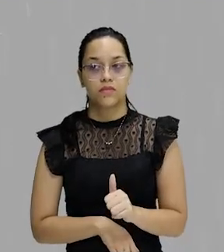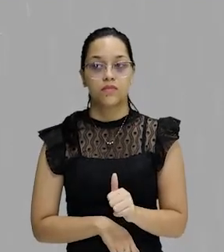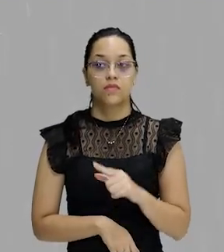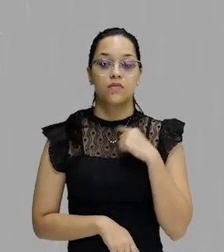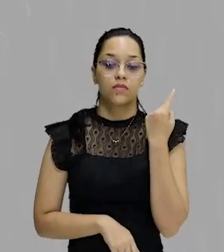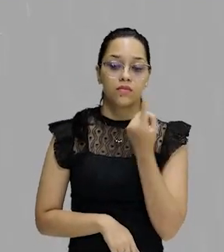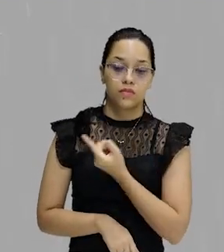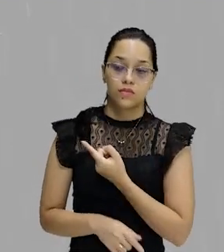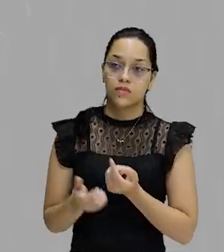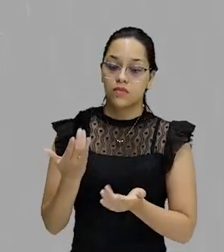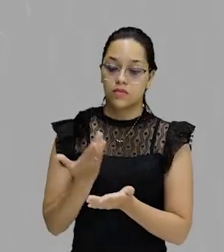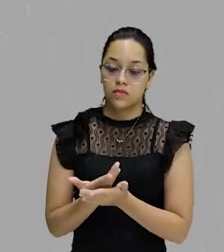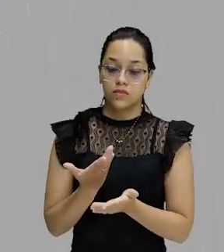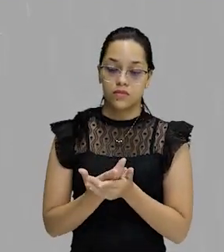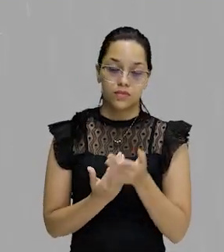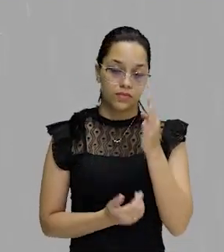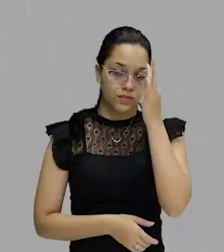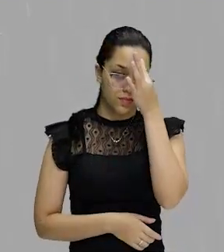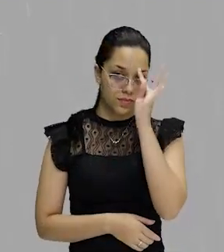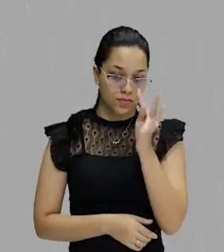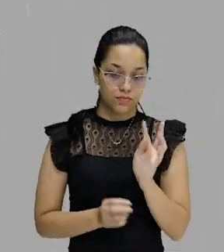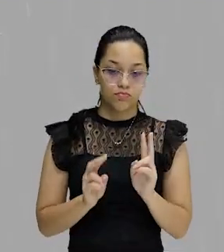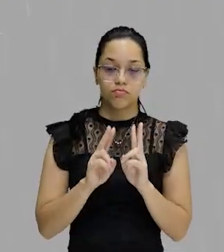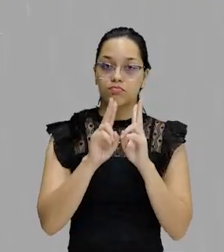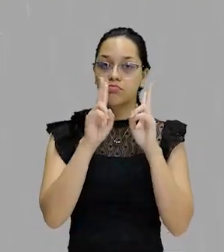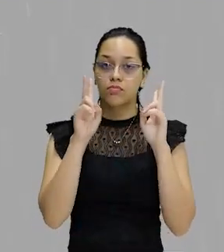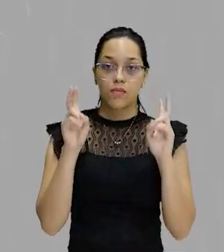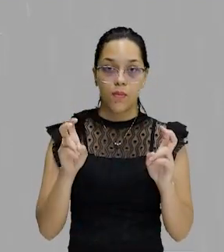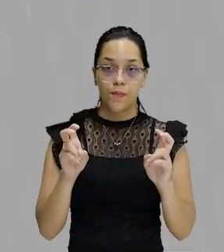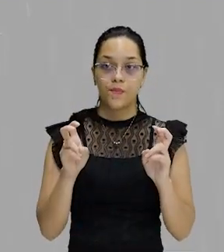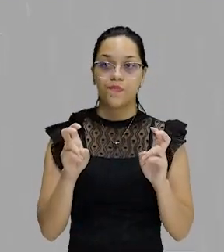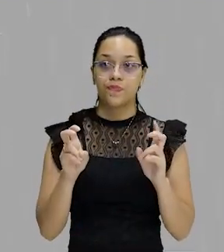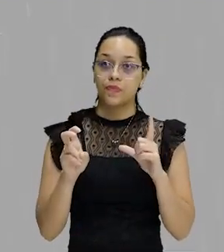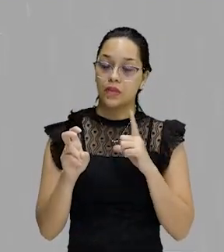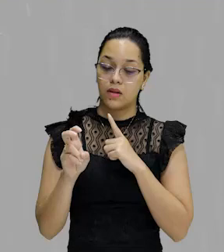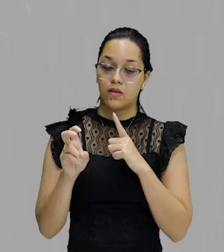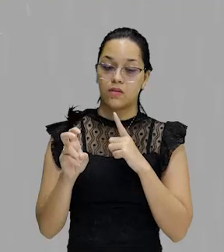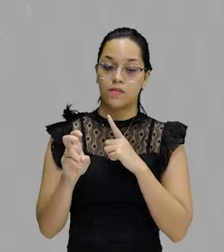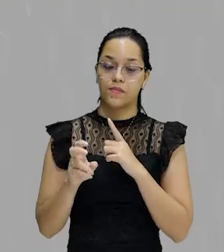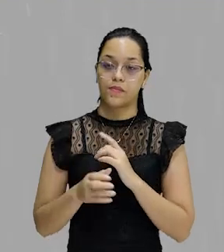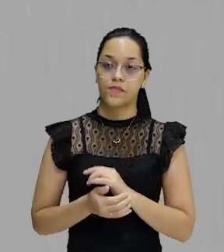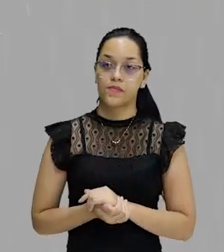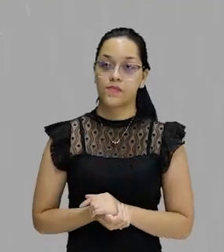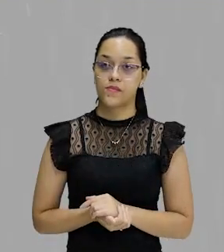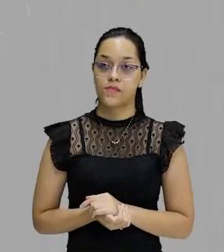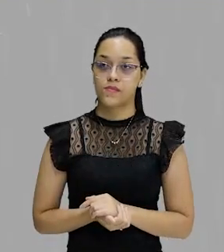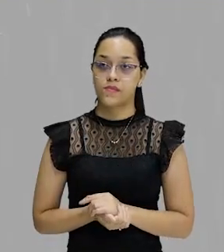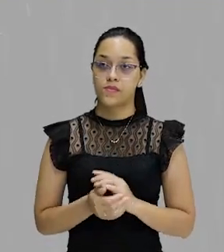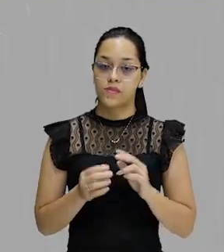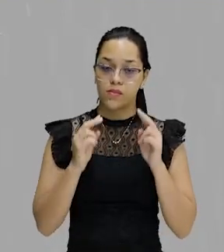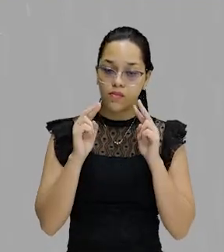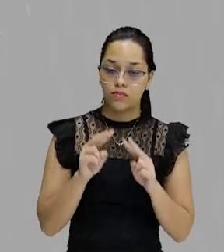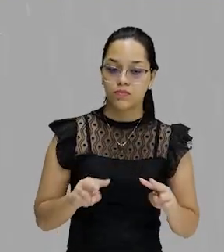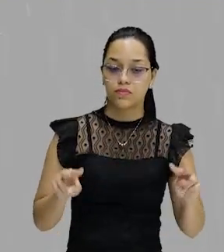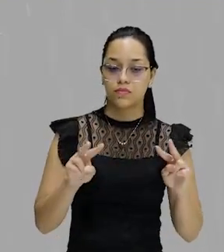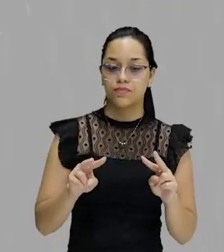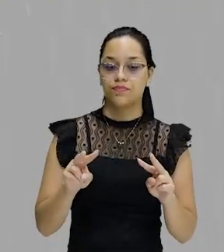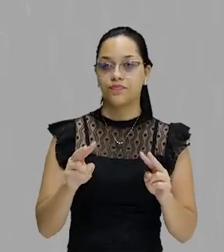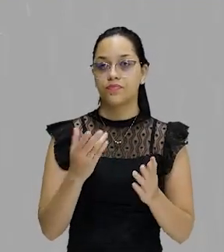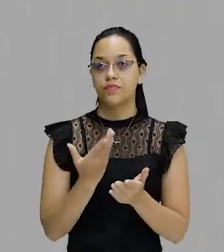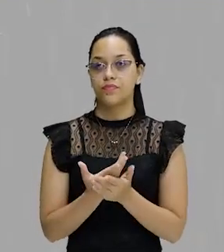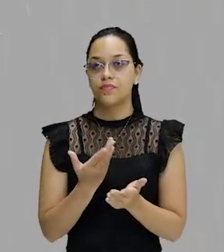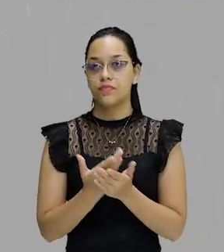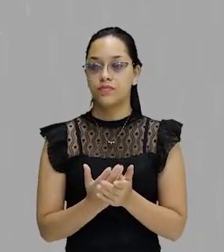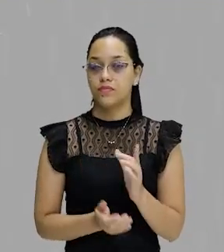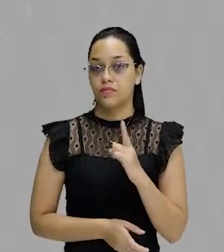nossa aula teórica sobre esse tema, as faces do renascimento cultural. Dá uma olhada lá na aula teórica